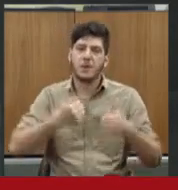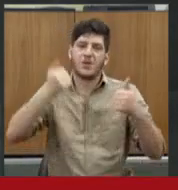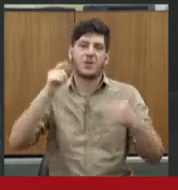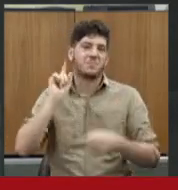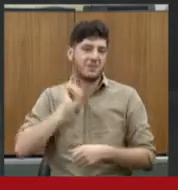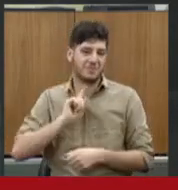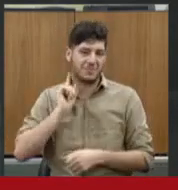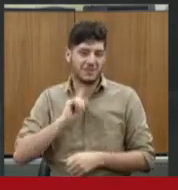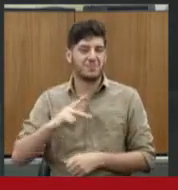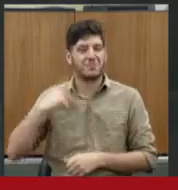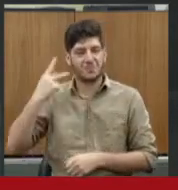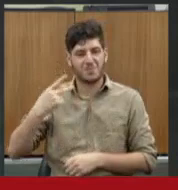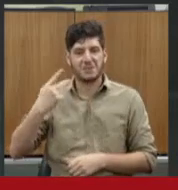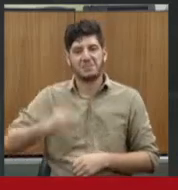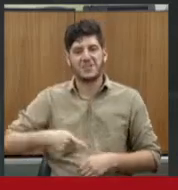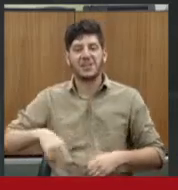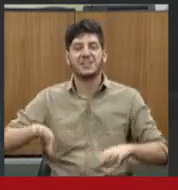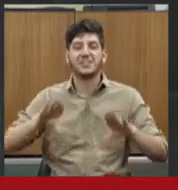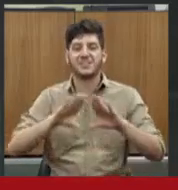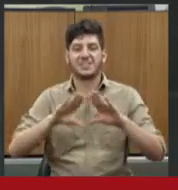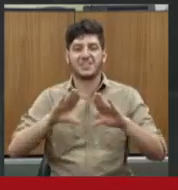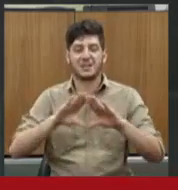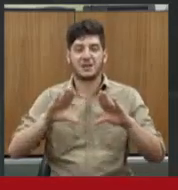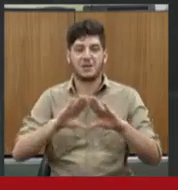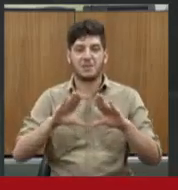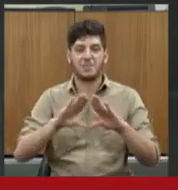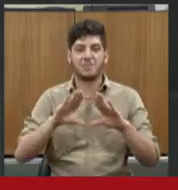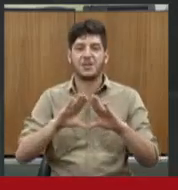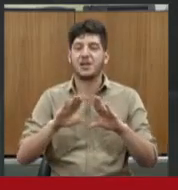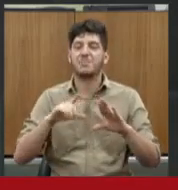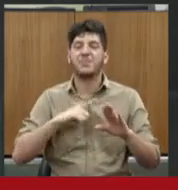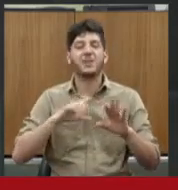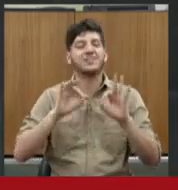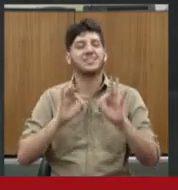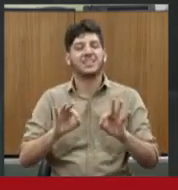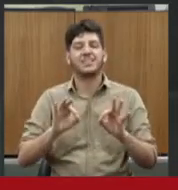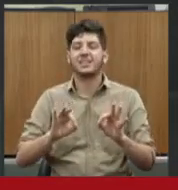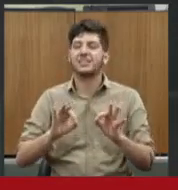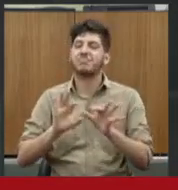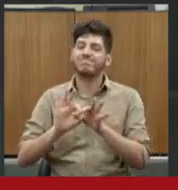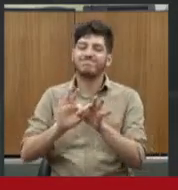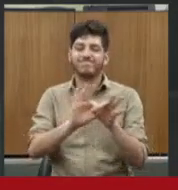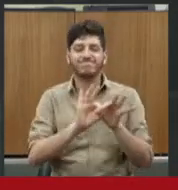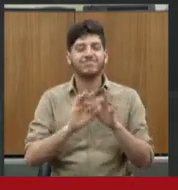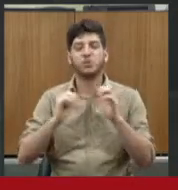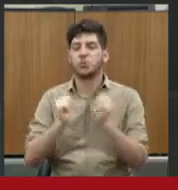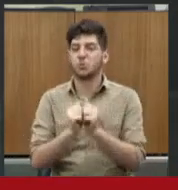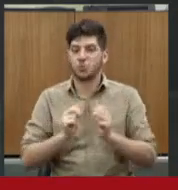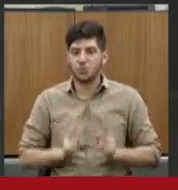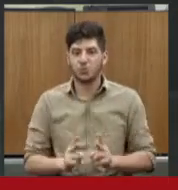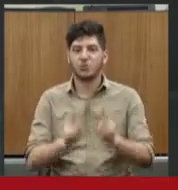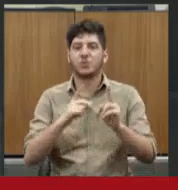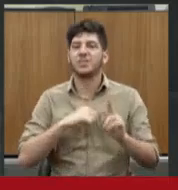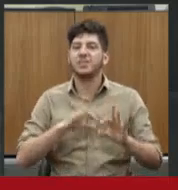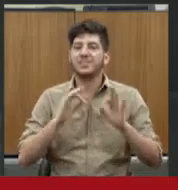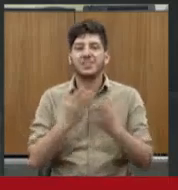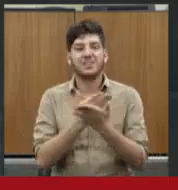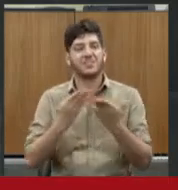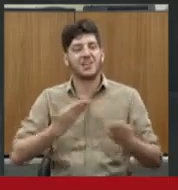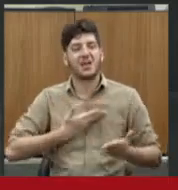O Parlamento Mineiro de todos os tempos está junto nessa tarefa. Encerro aqui, queridos amigos e